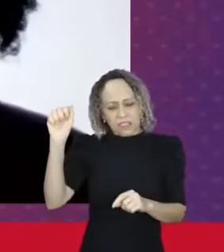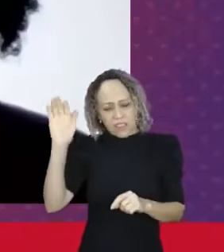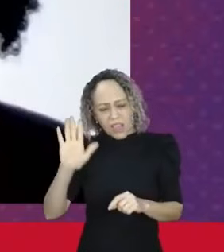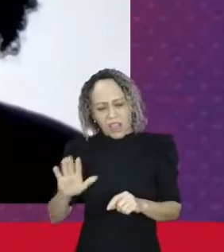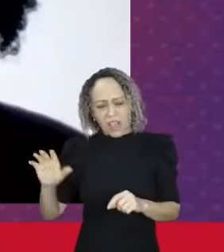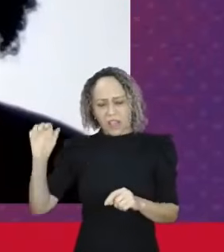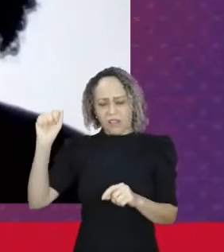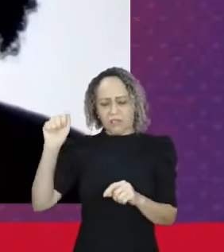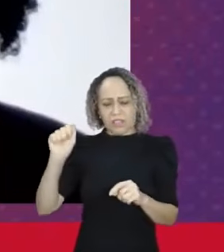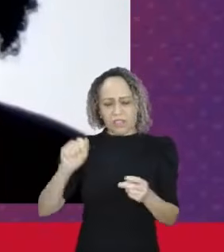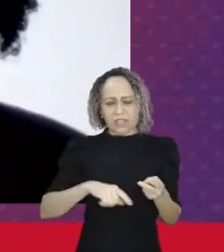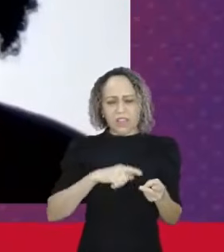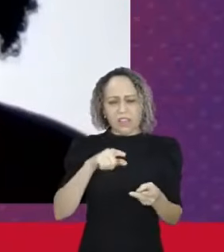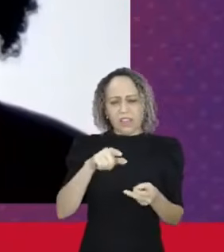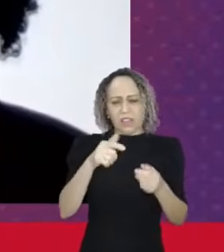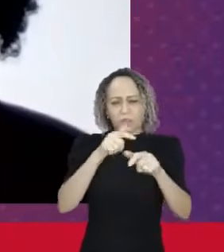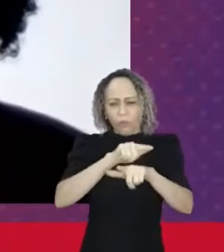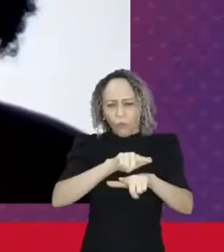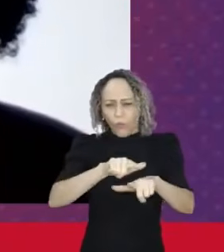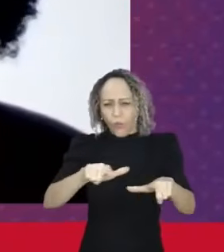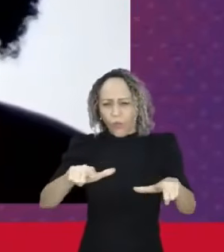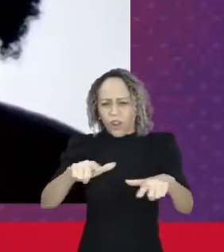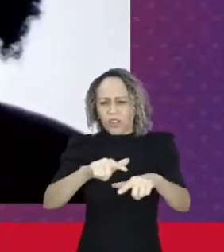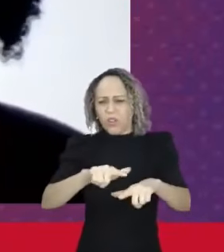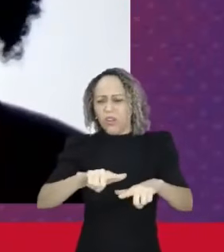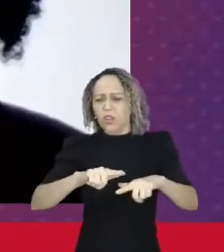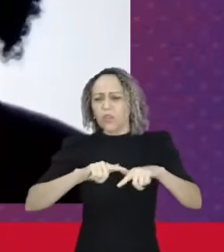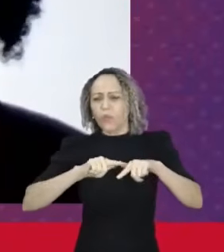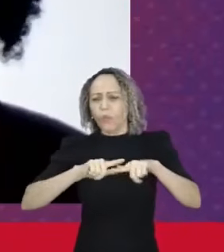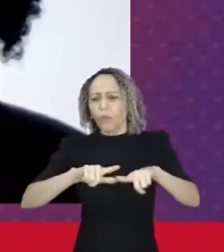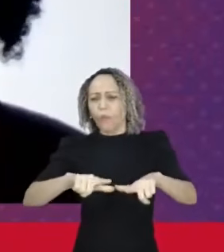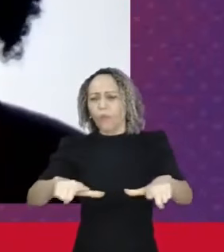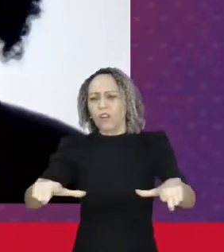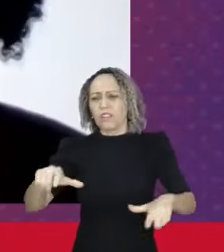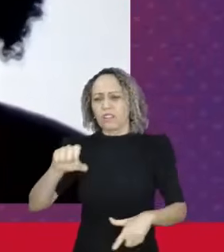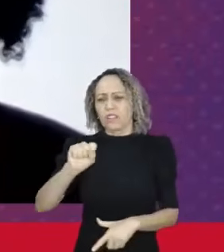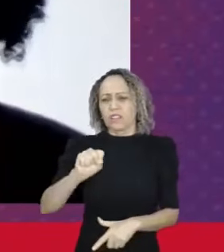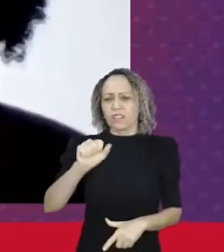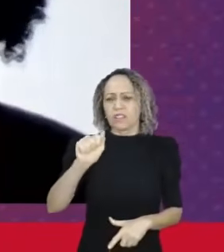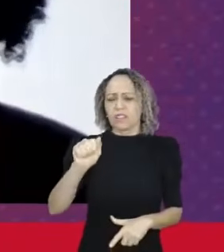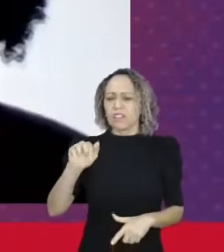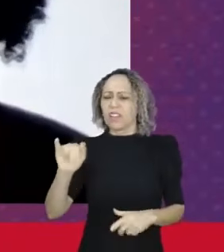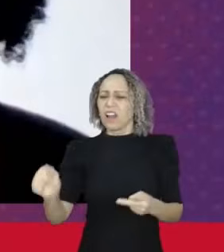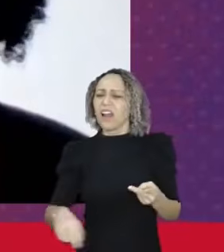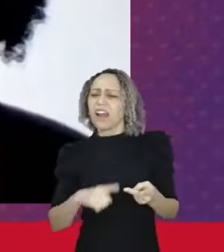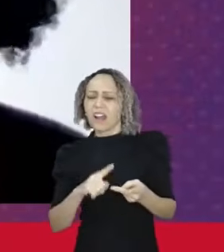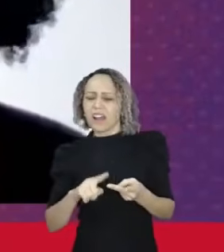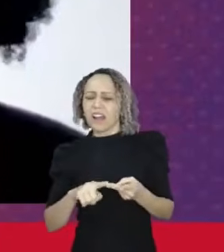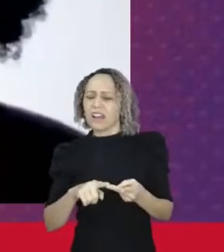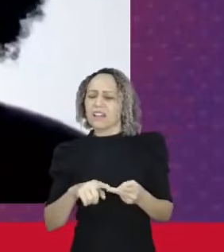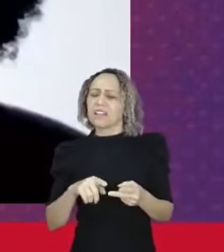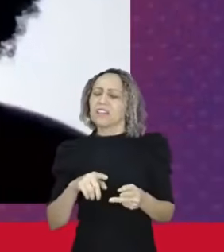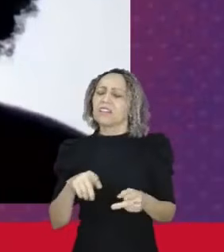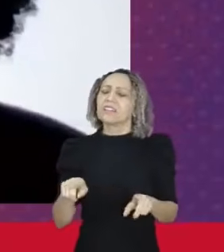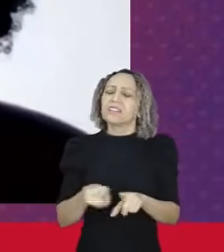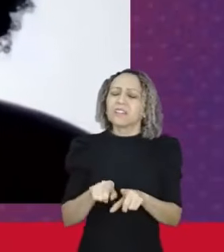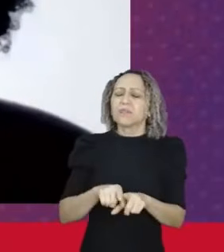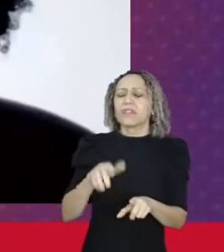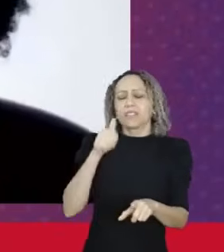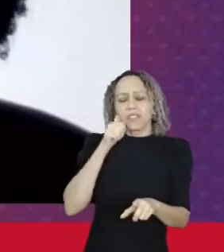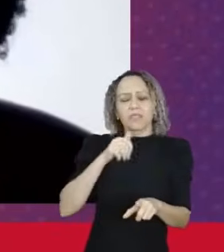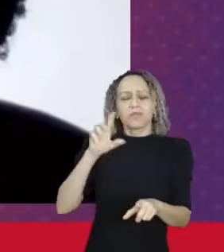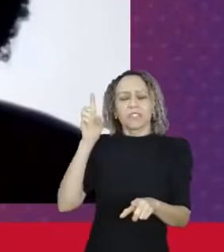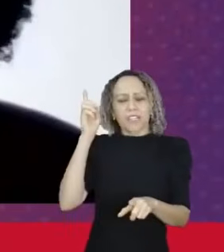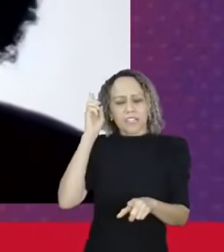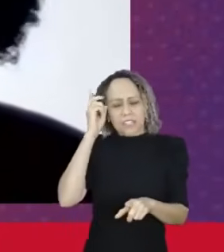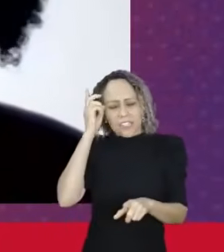é a história das mulheres indígenas em lugares que foram ocupados pelo capitalismo.